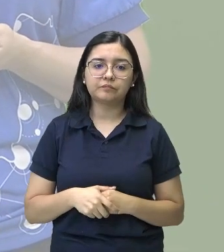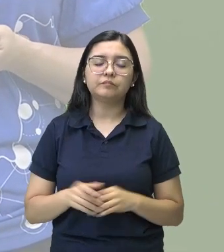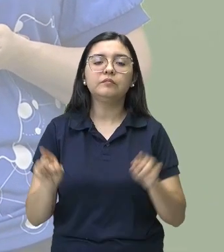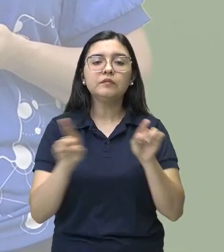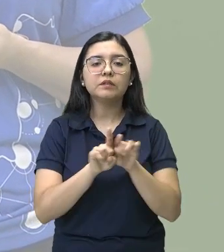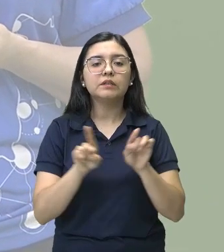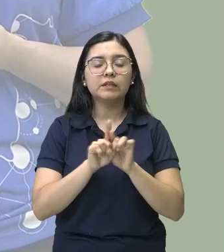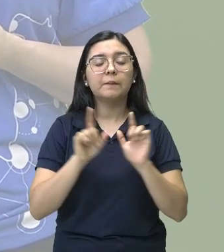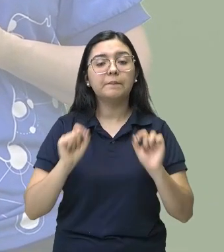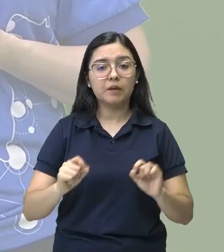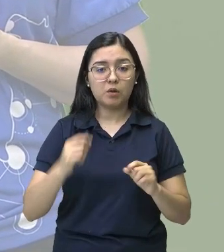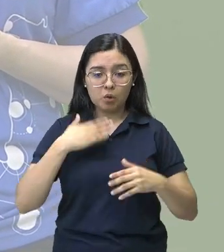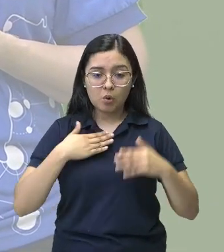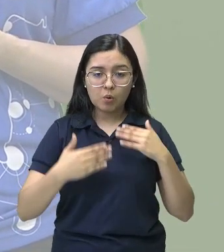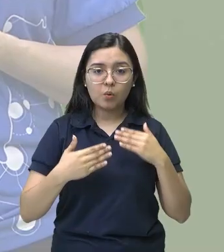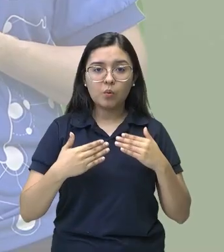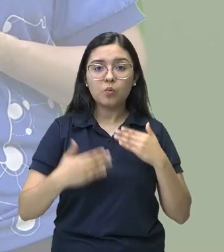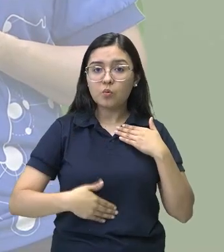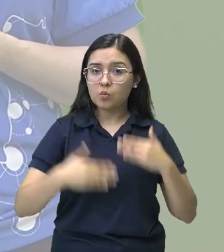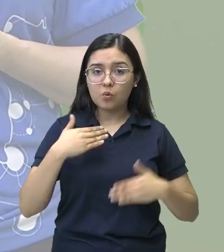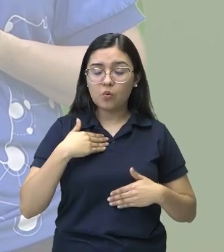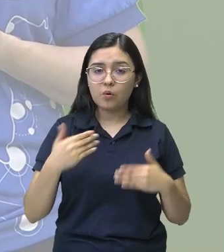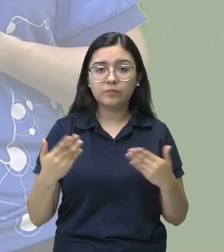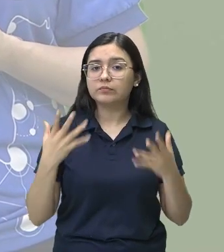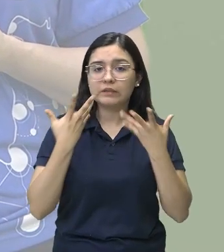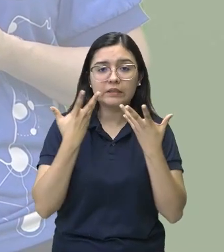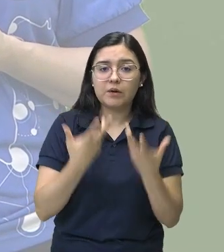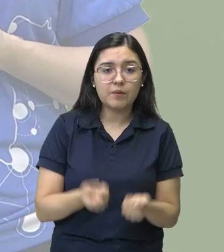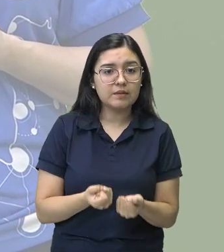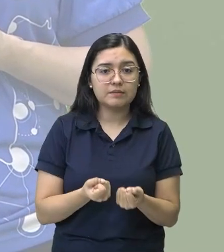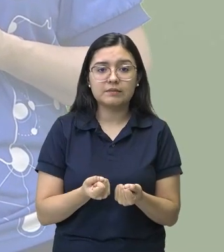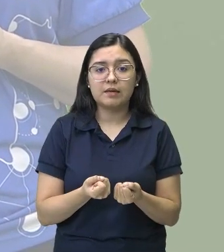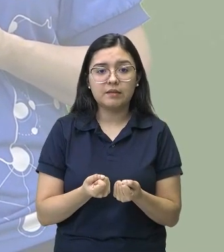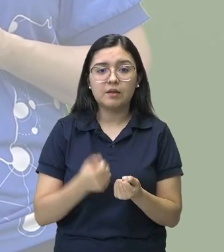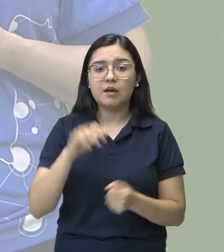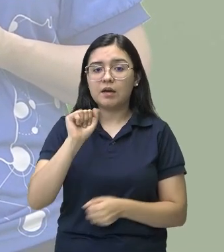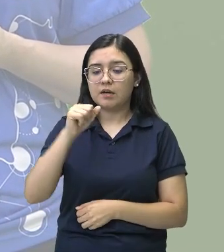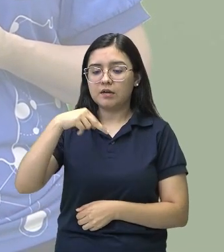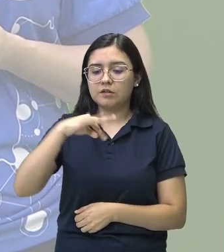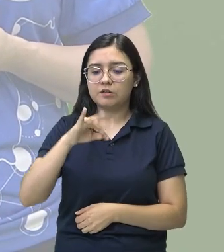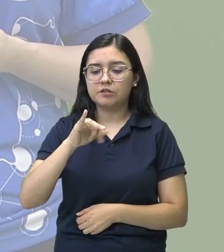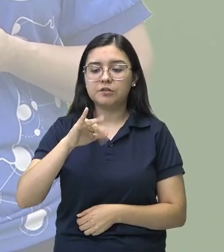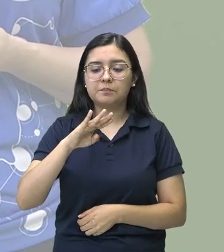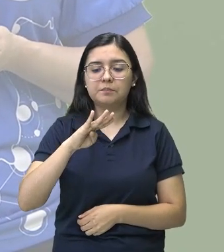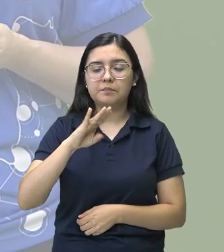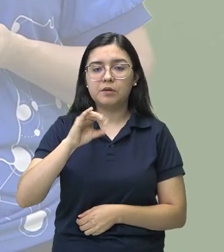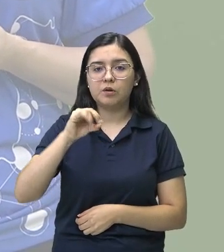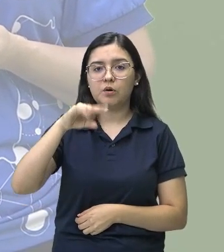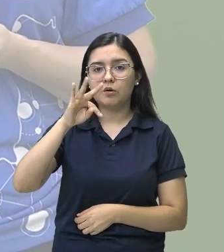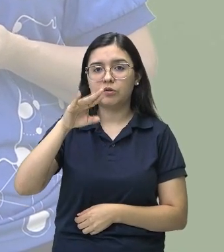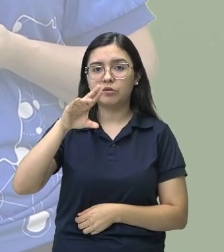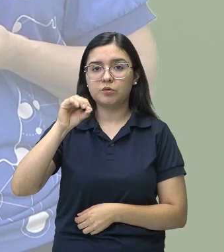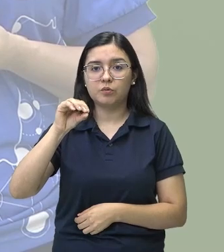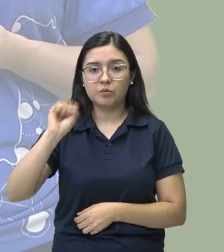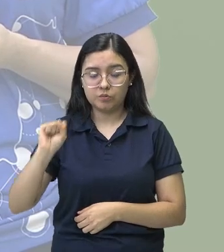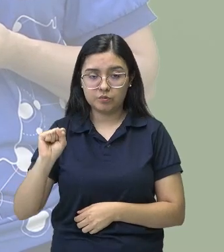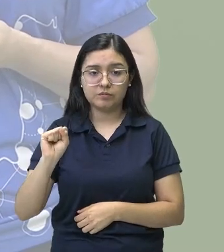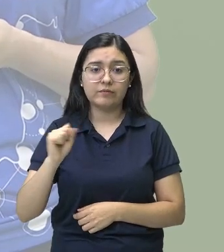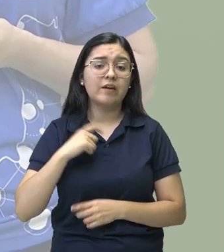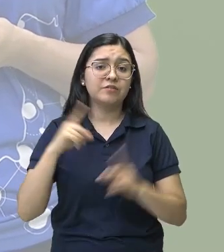A resistência a antibióticos dificultando o tratamento de infecções. Então, existem